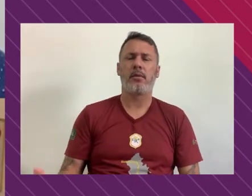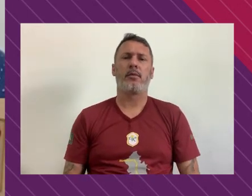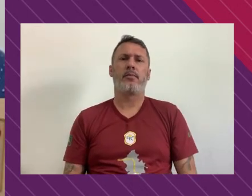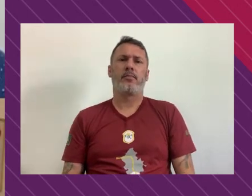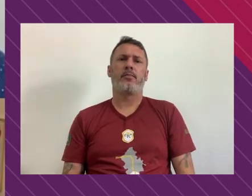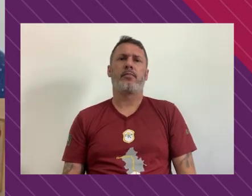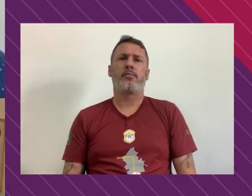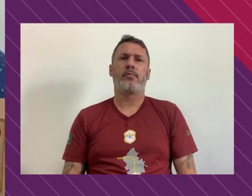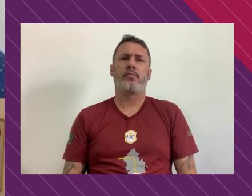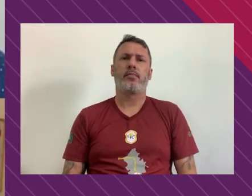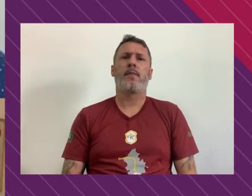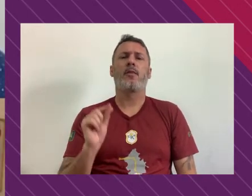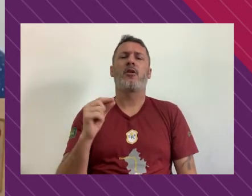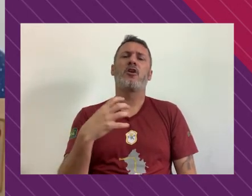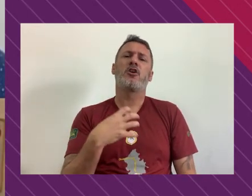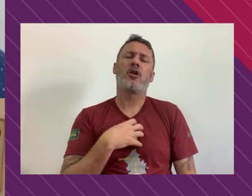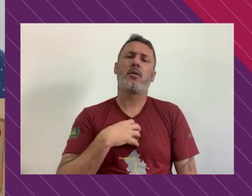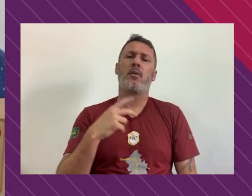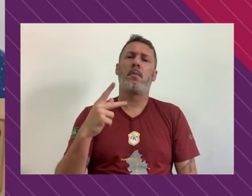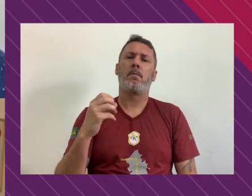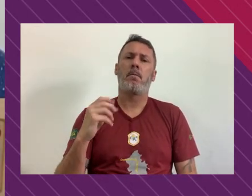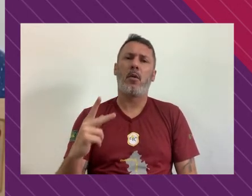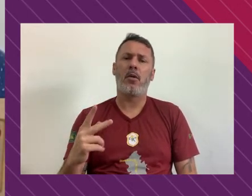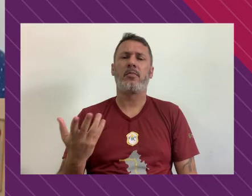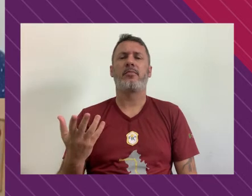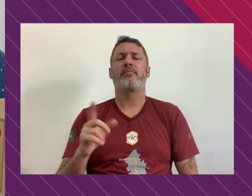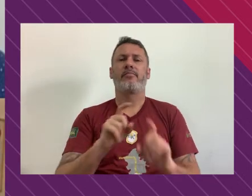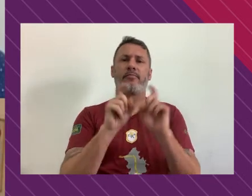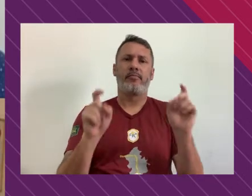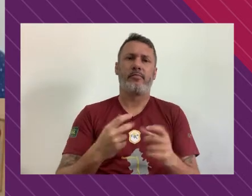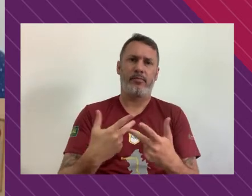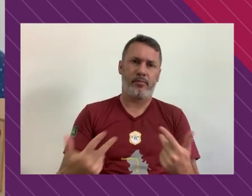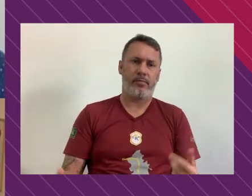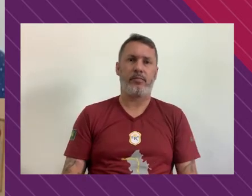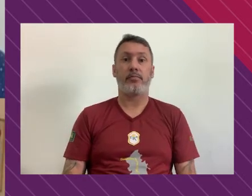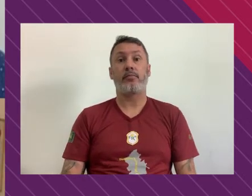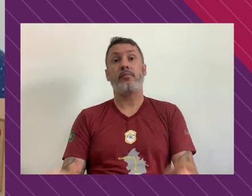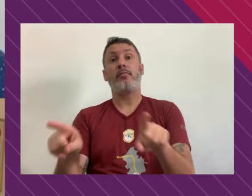tem potencial para abrir caminhos para outras pessoas. Lembre-se aí,